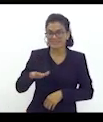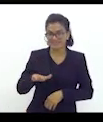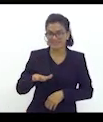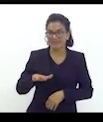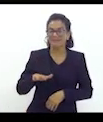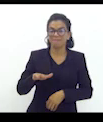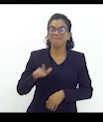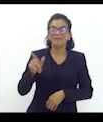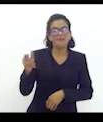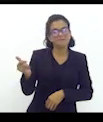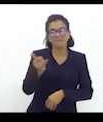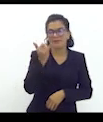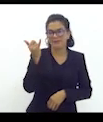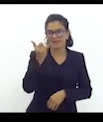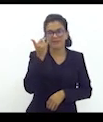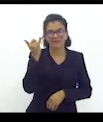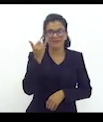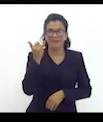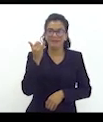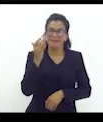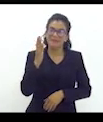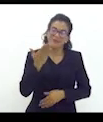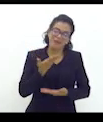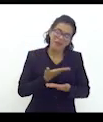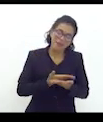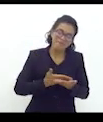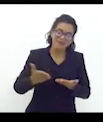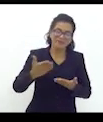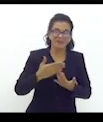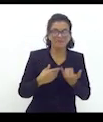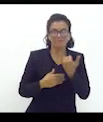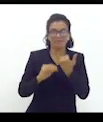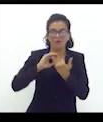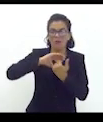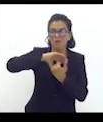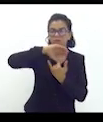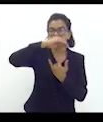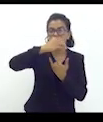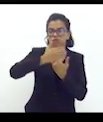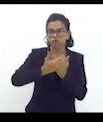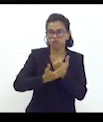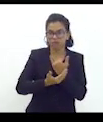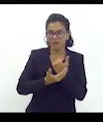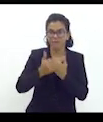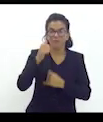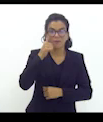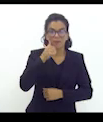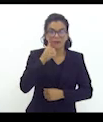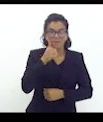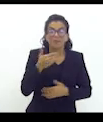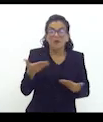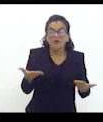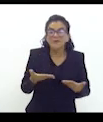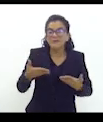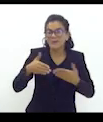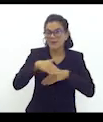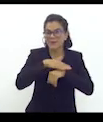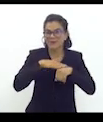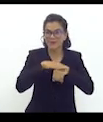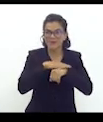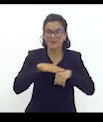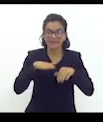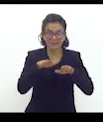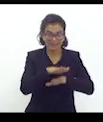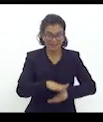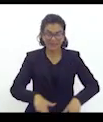todo ser humano que é gestado a partir do ventre de uma mulher. E hoje eu quero falar sobre o Criança